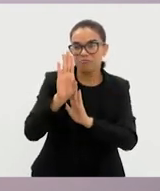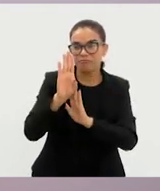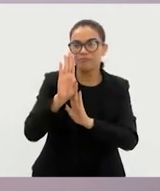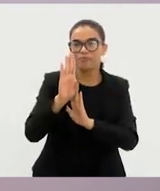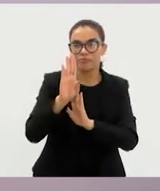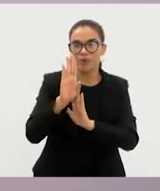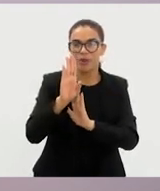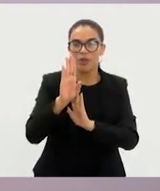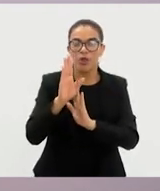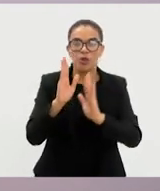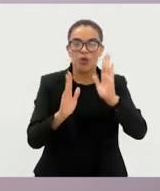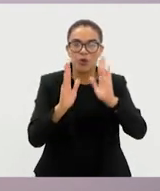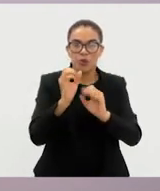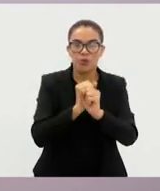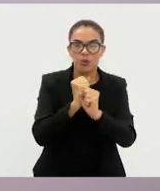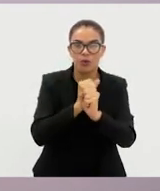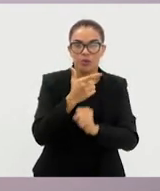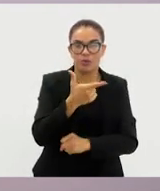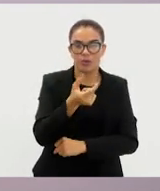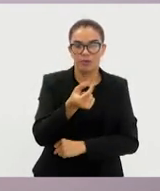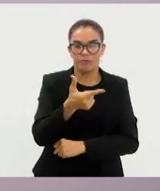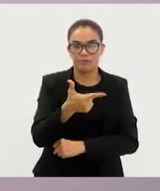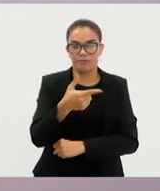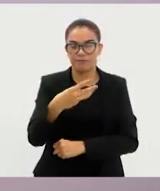no exercício 2023,